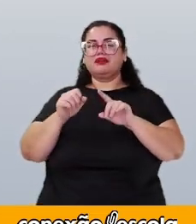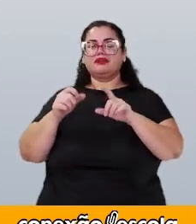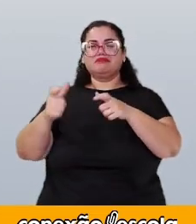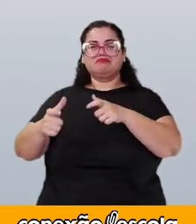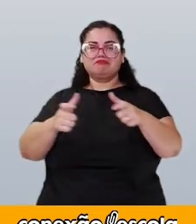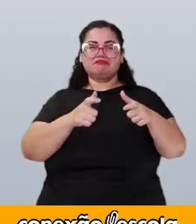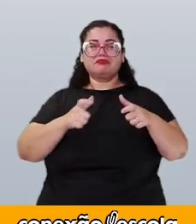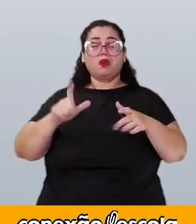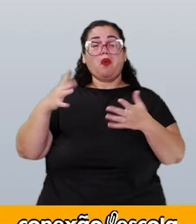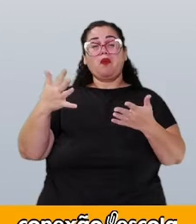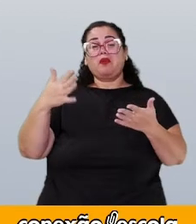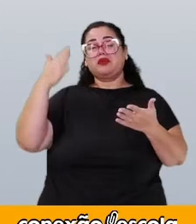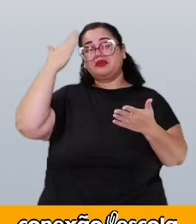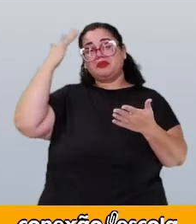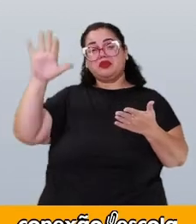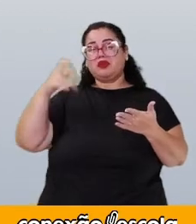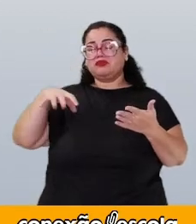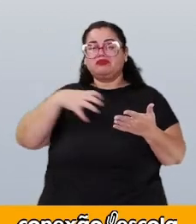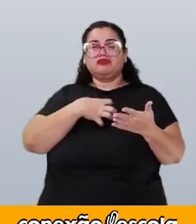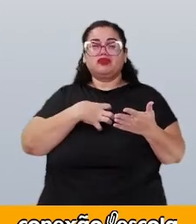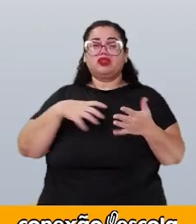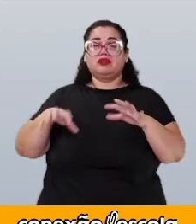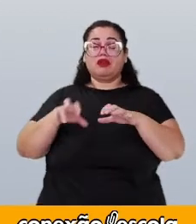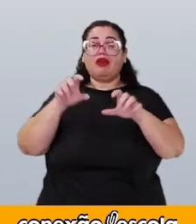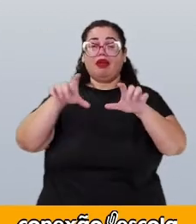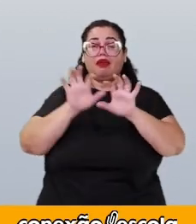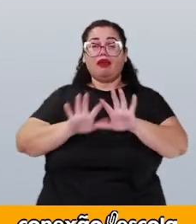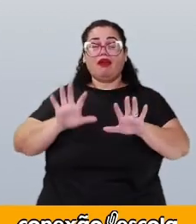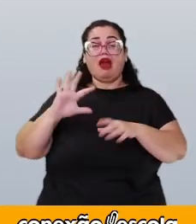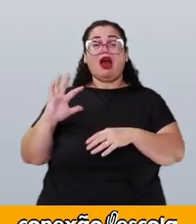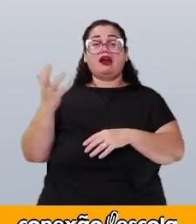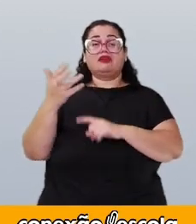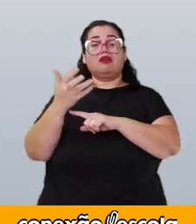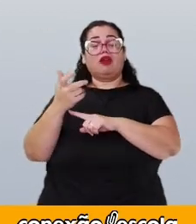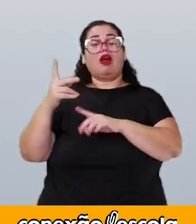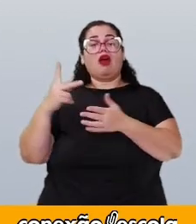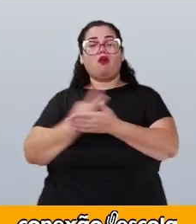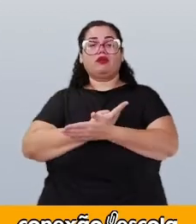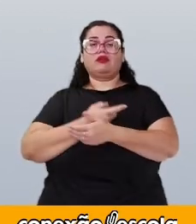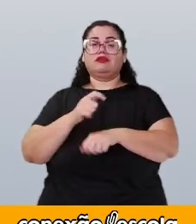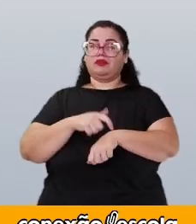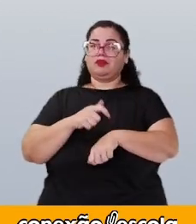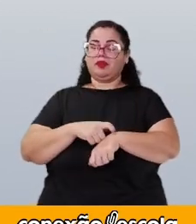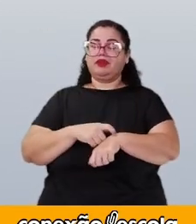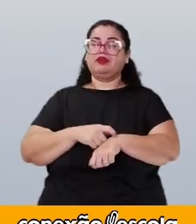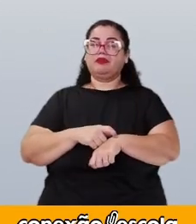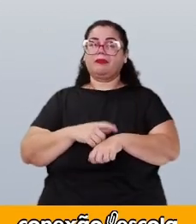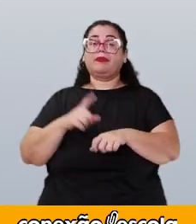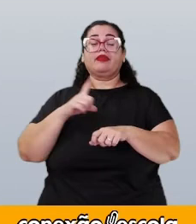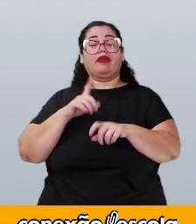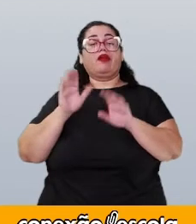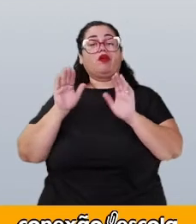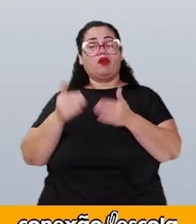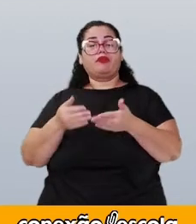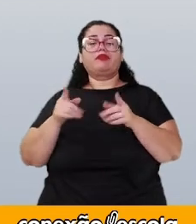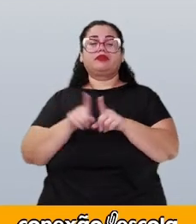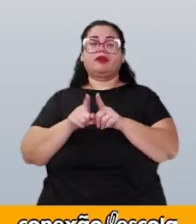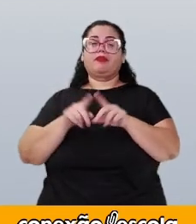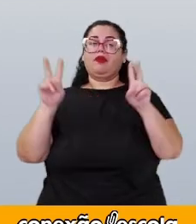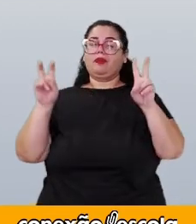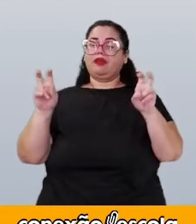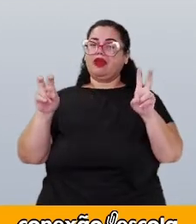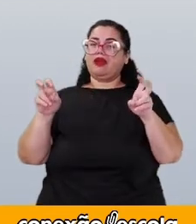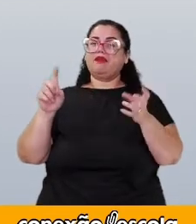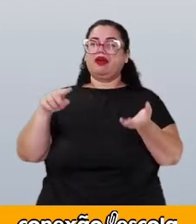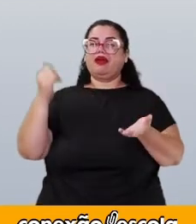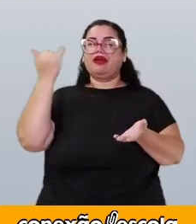até mesmo espirituais em que se situa aquela ação do teatro. Também o tema, que é a